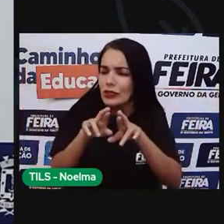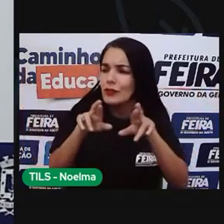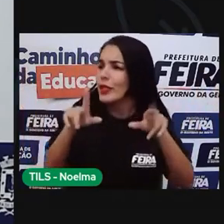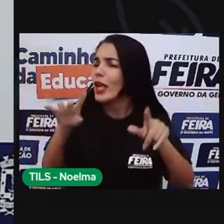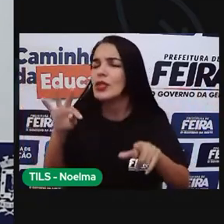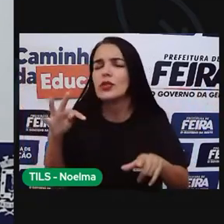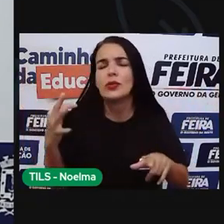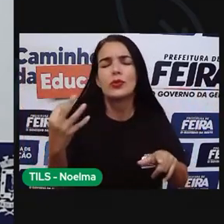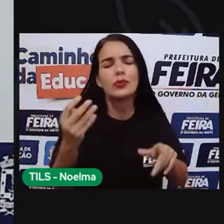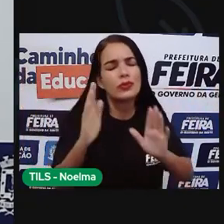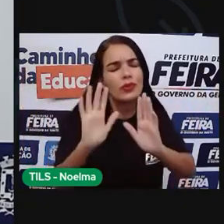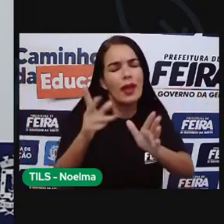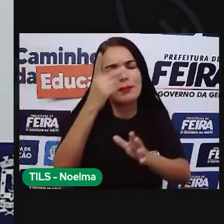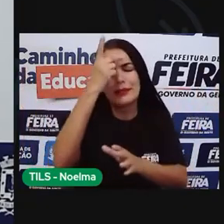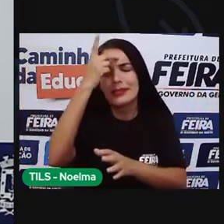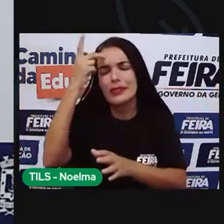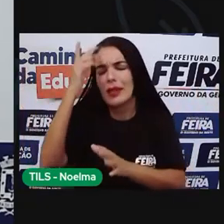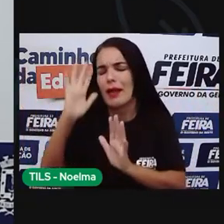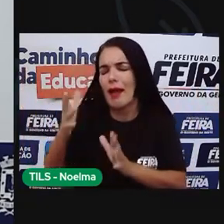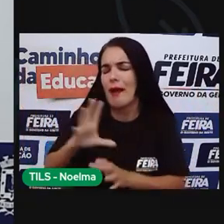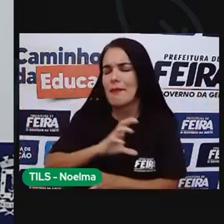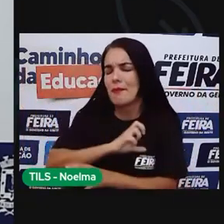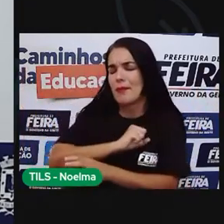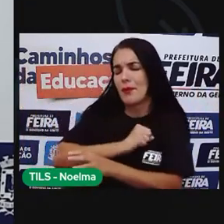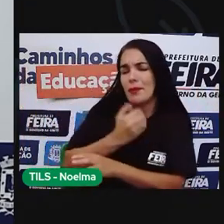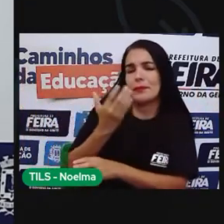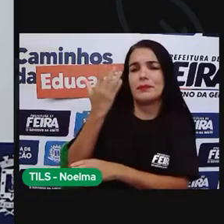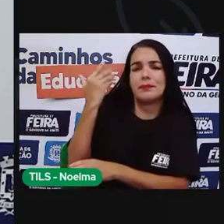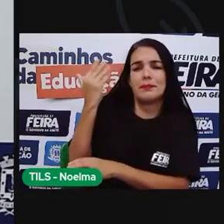diferente de todos que